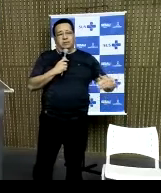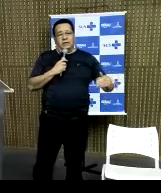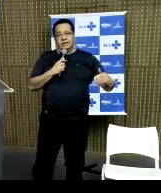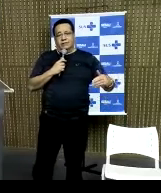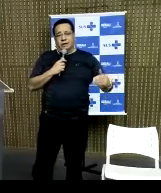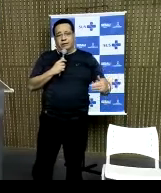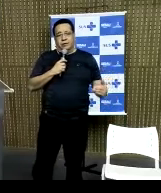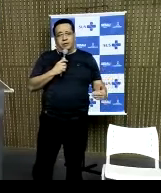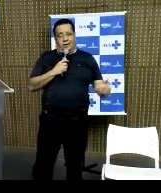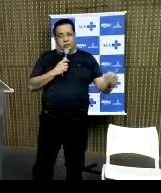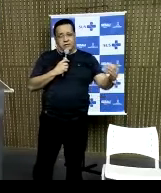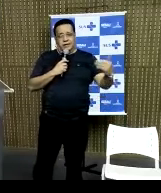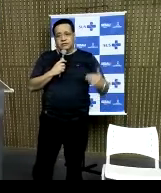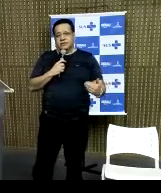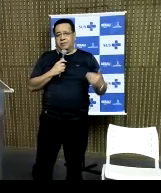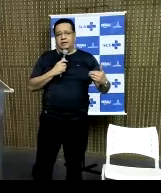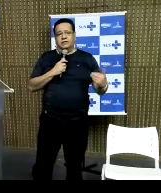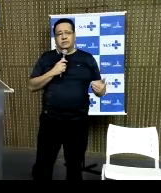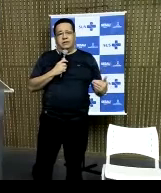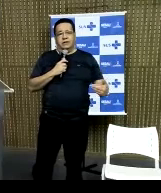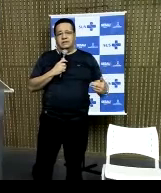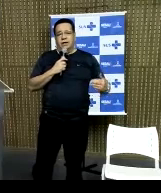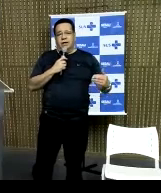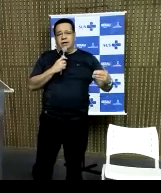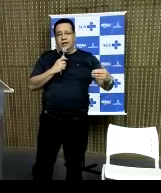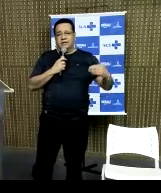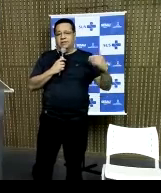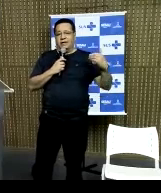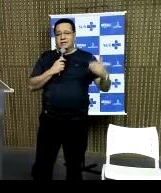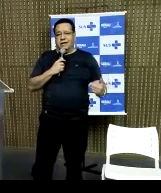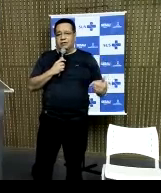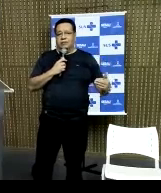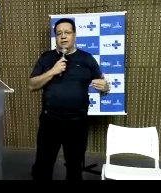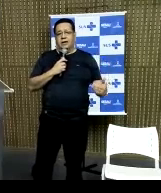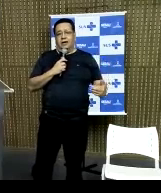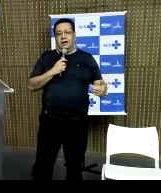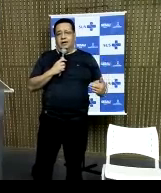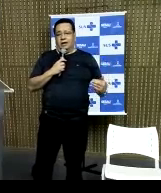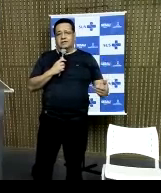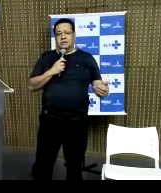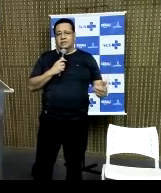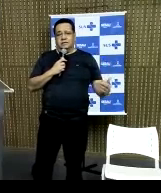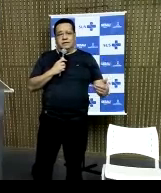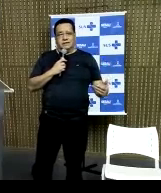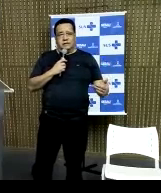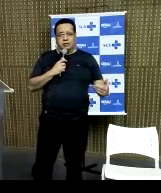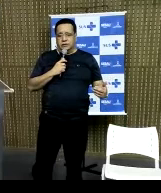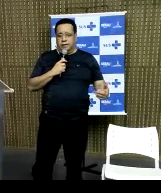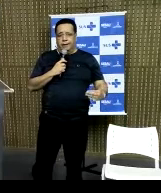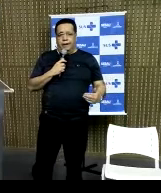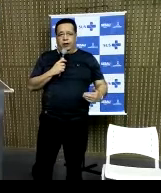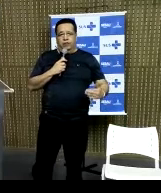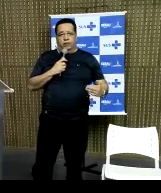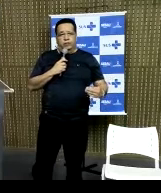mas com o passar do tempo, a consciência, eu acho que bateu em cima deles, e eles se abraçaram à causa, vamos dizer nesses termos,